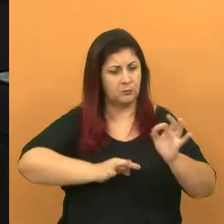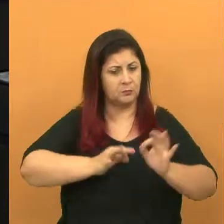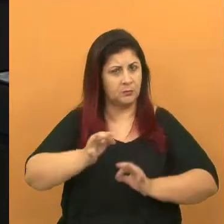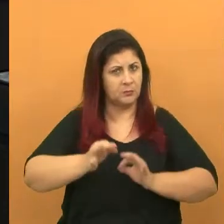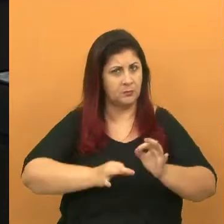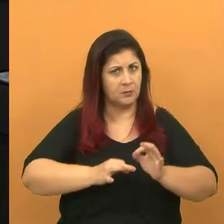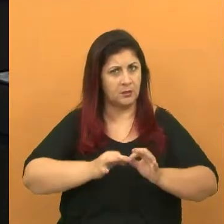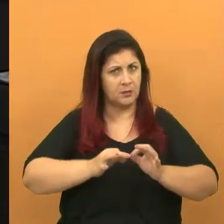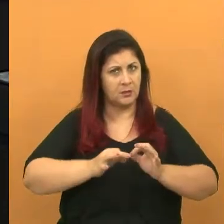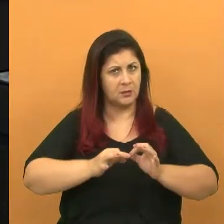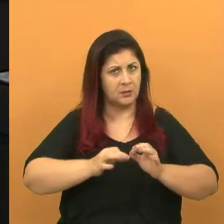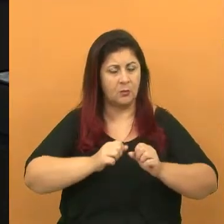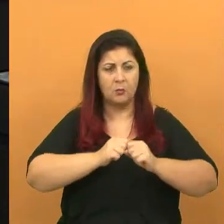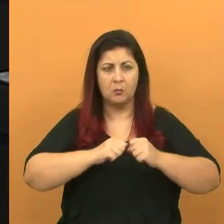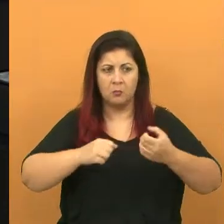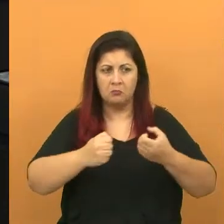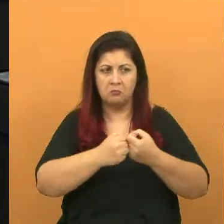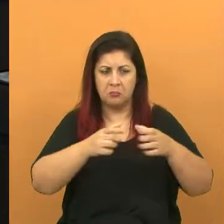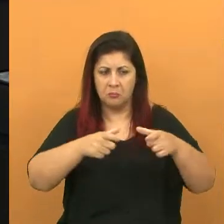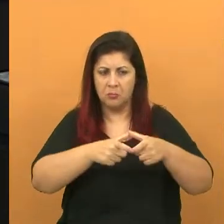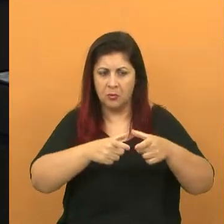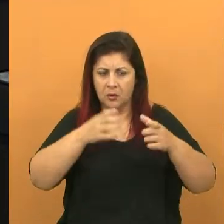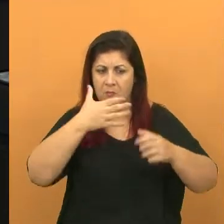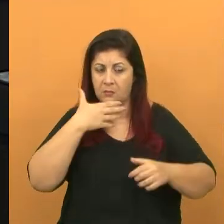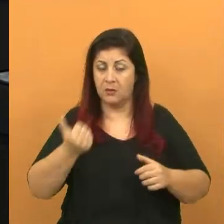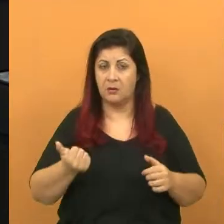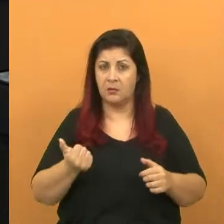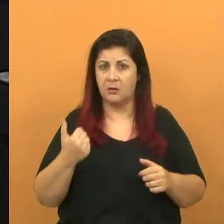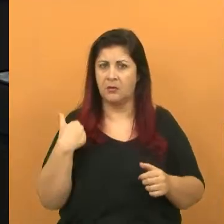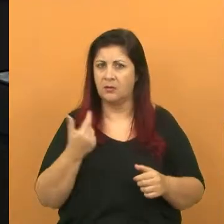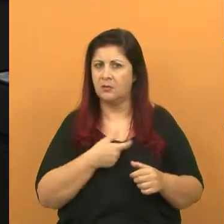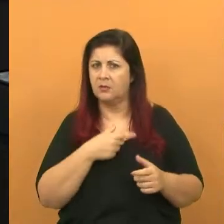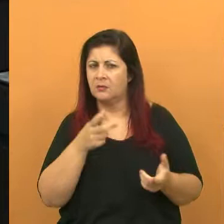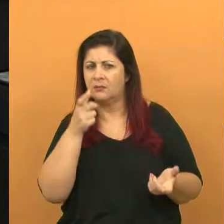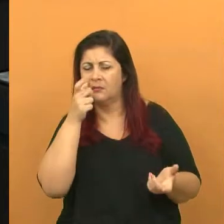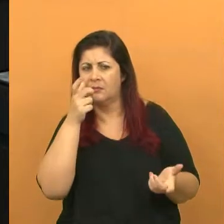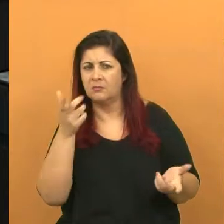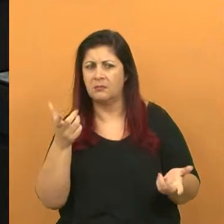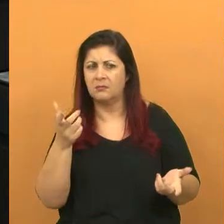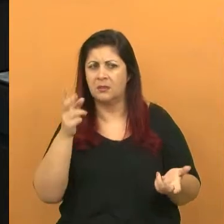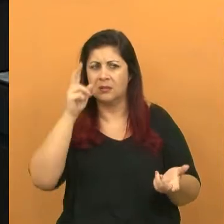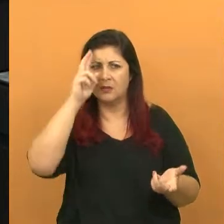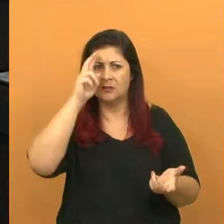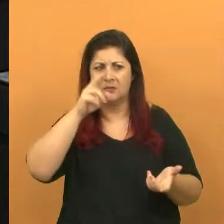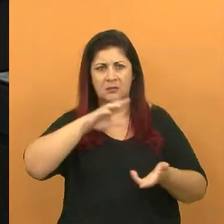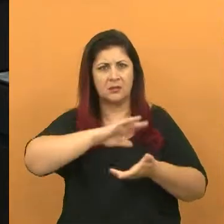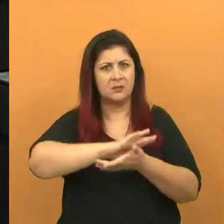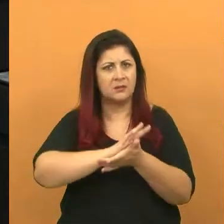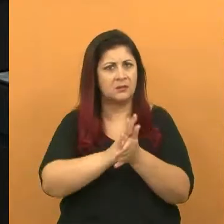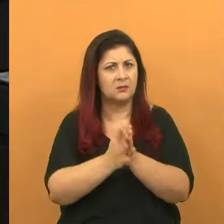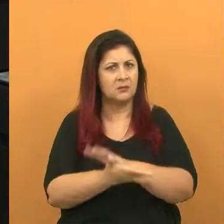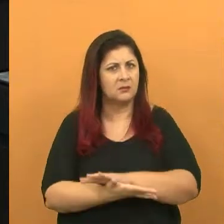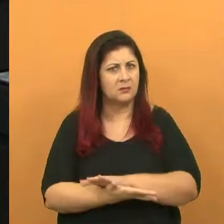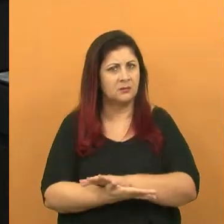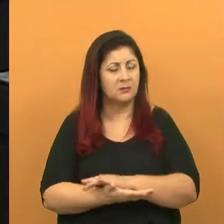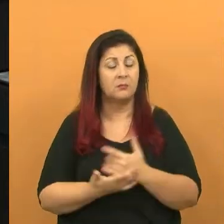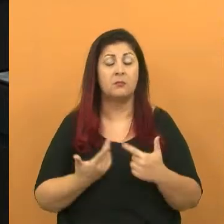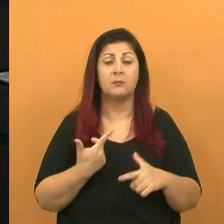melhor, nós vemos hoje uma história que desconstrói. Por quê?